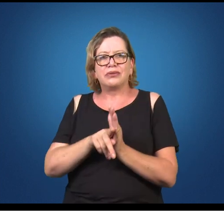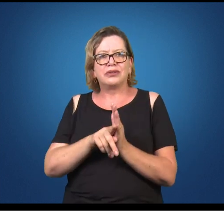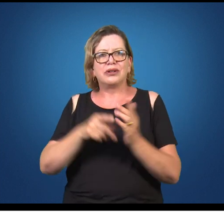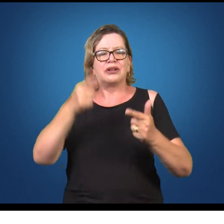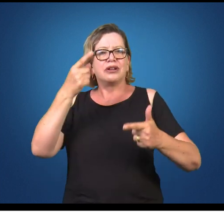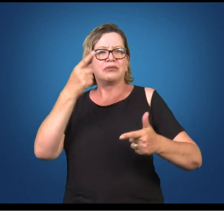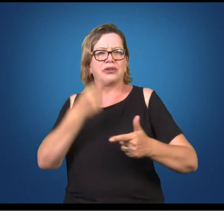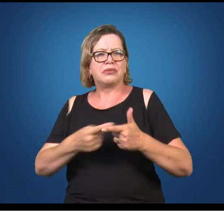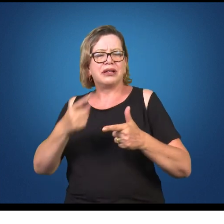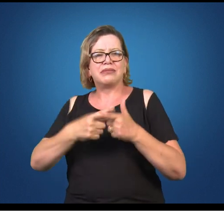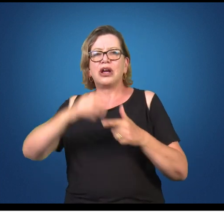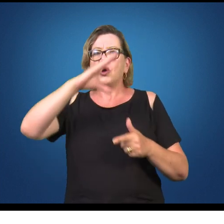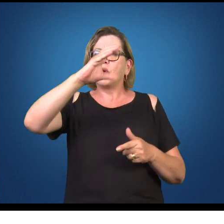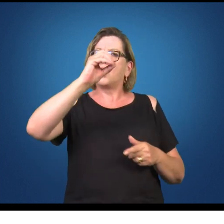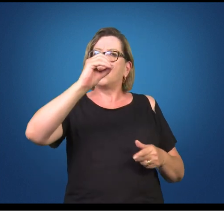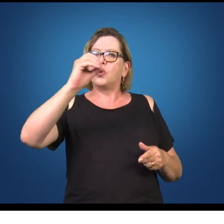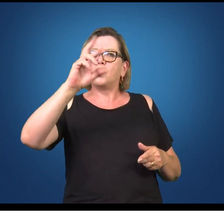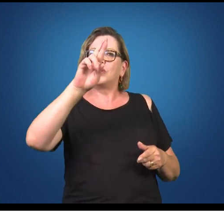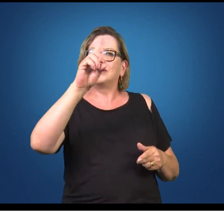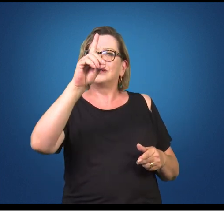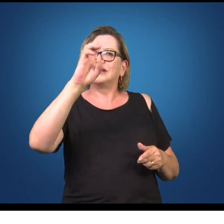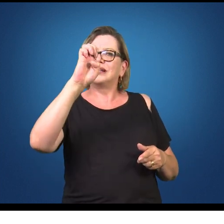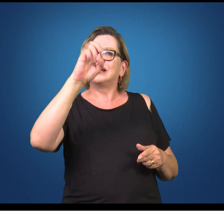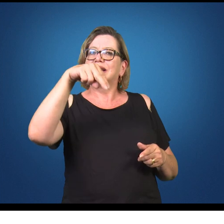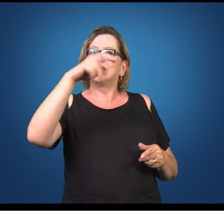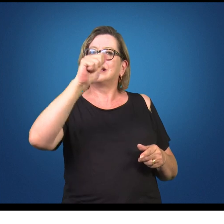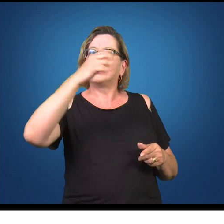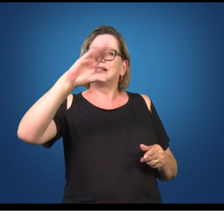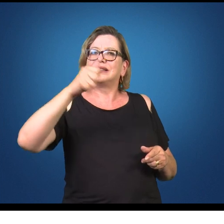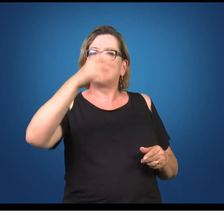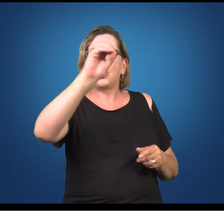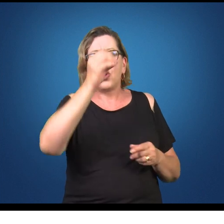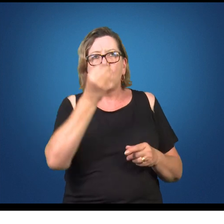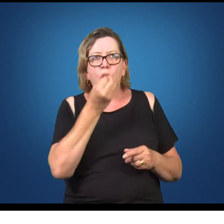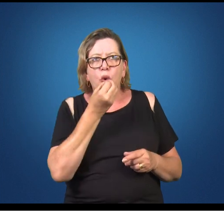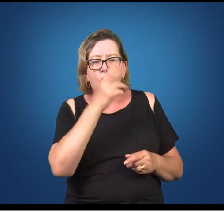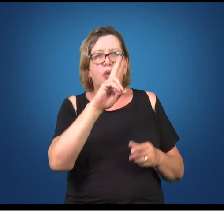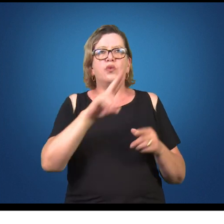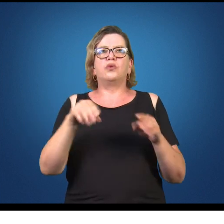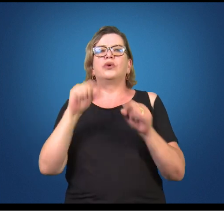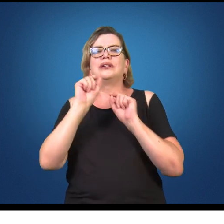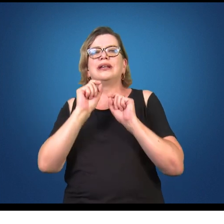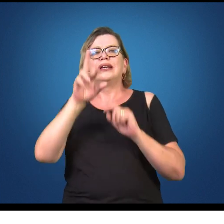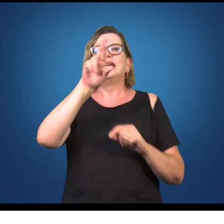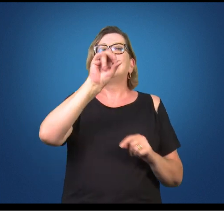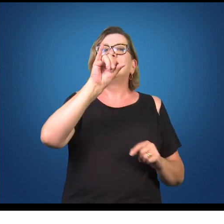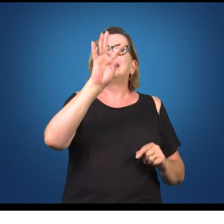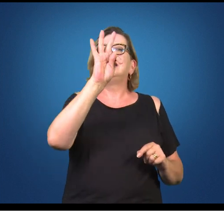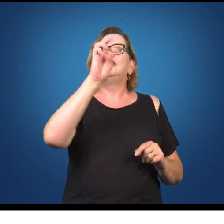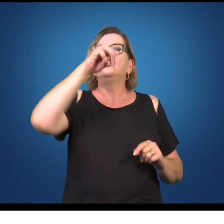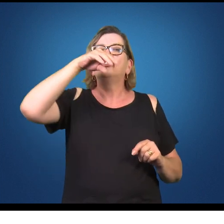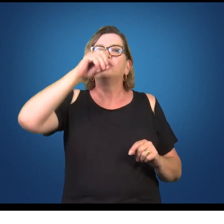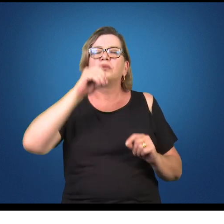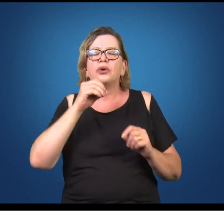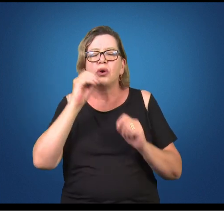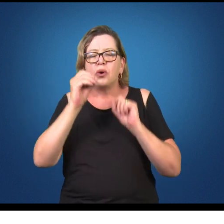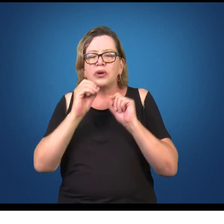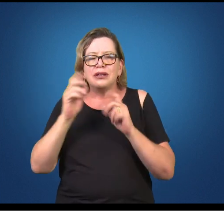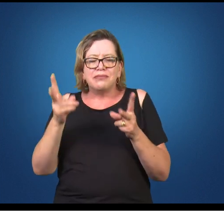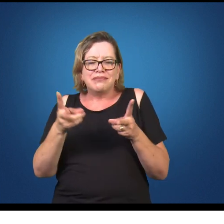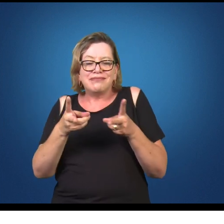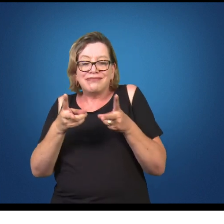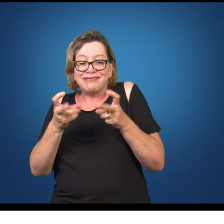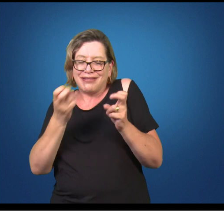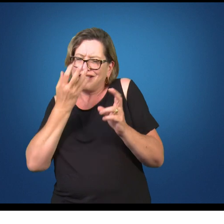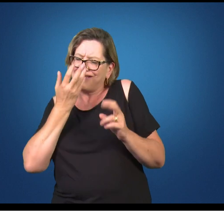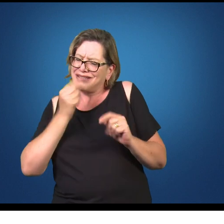de coordenação motora e realização rítmica, né? Ah. Ou se ele sabe a fase em que a criança já pode desenvolver e